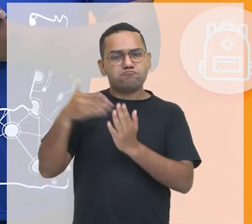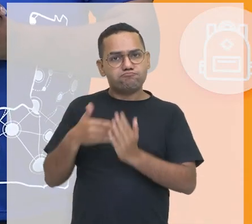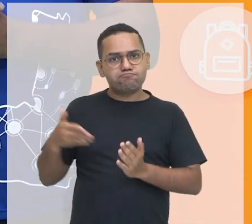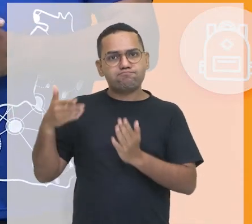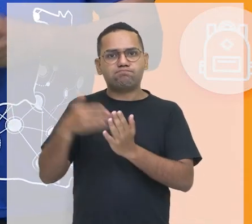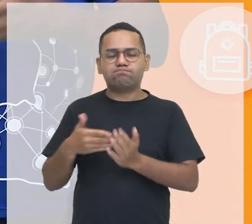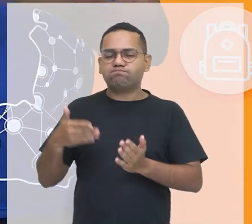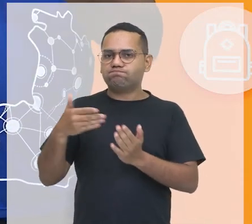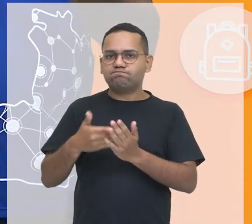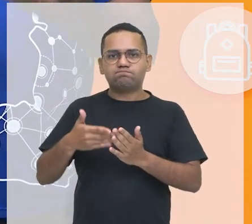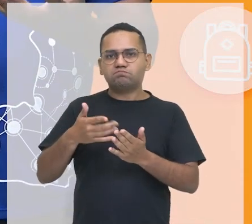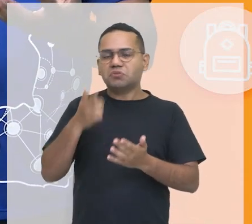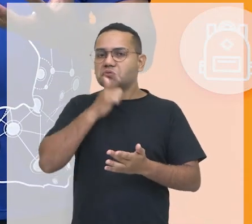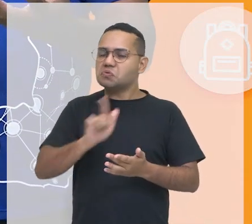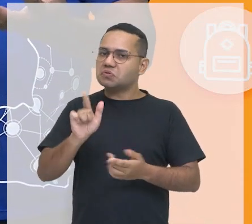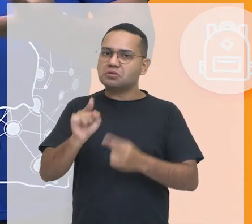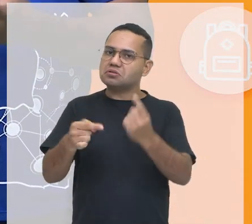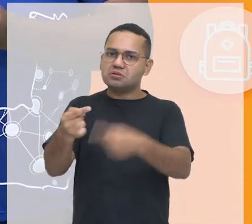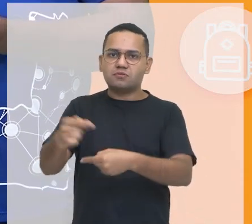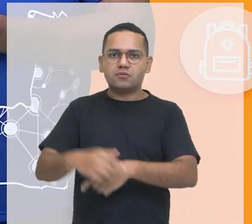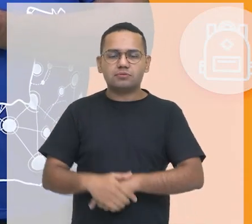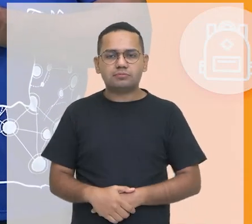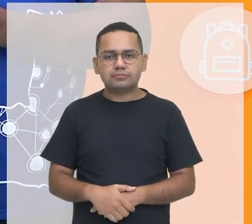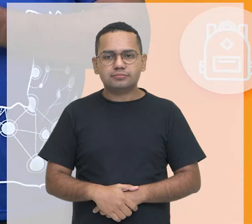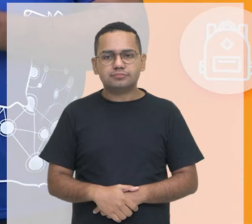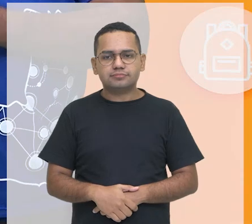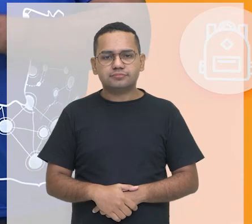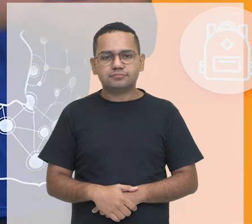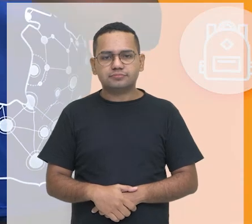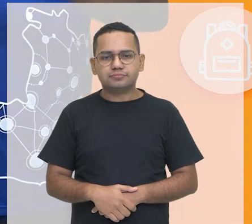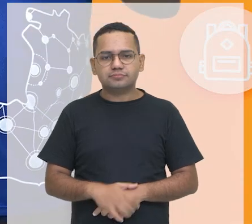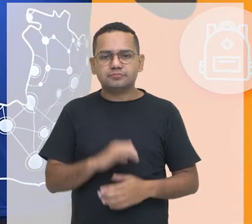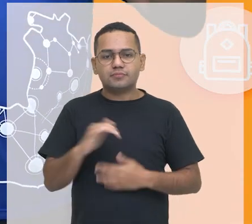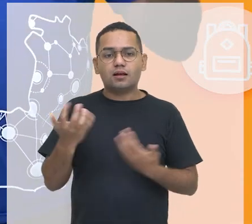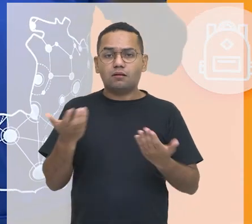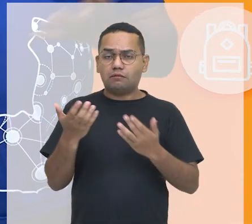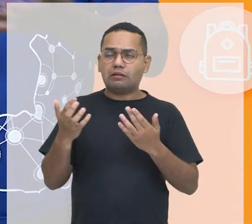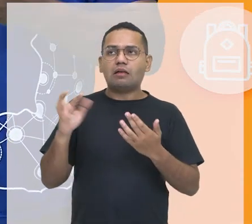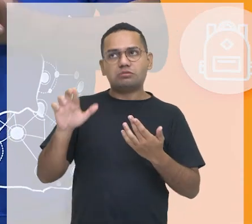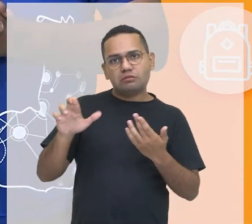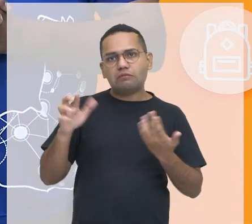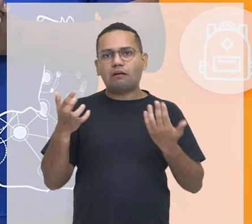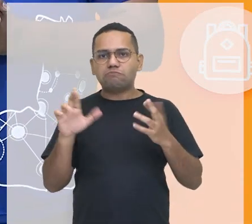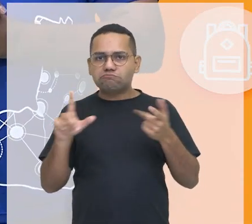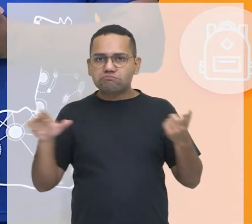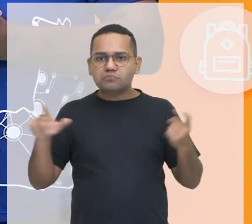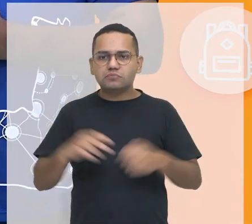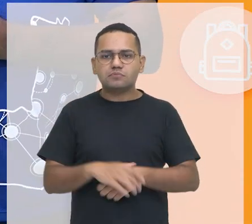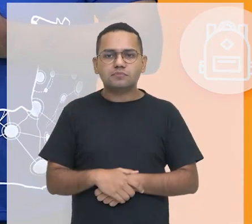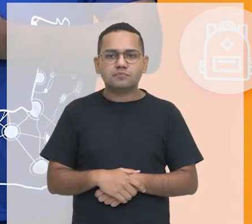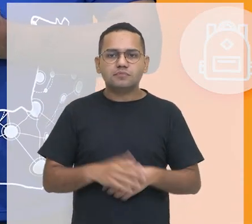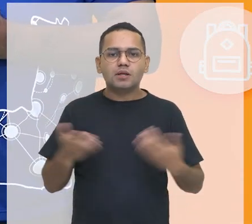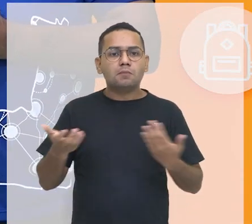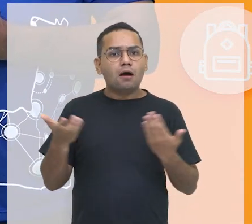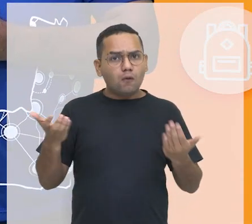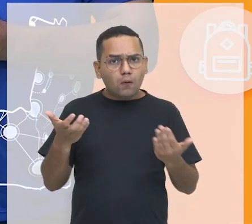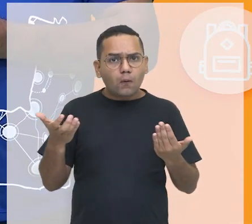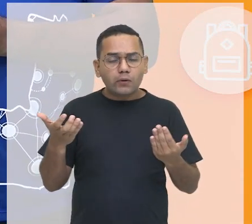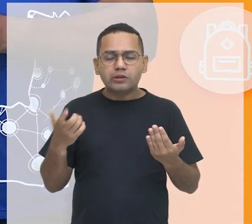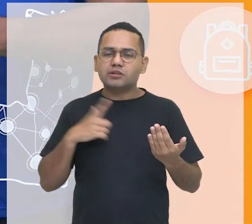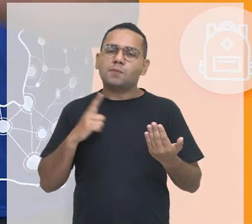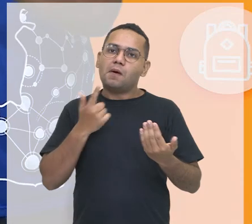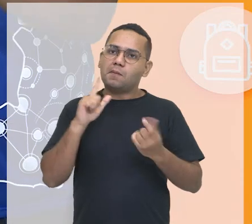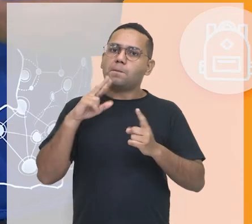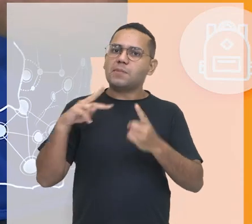Então, a maternidade, né? Mas não, hoje tem um novo olhar sobre o papel da mulher na